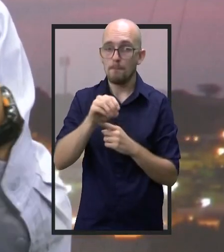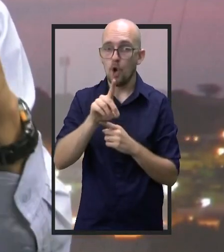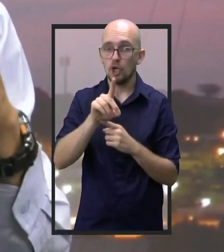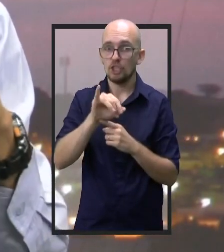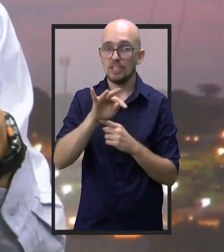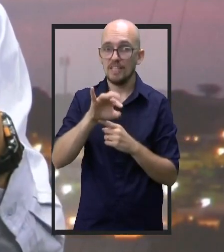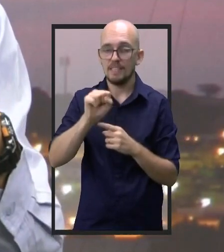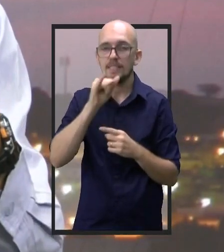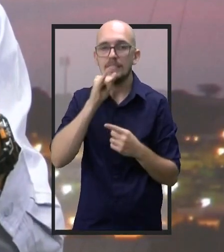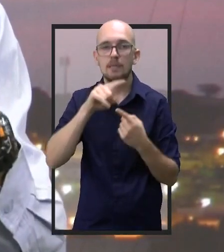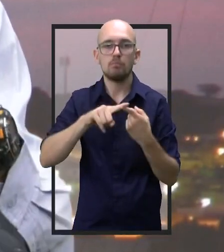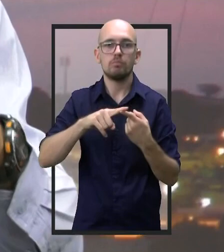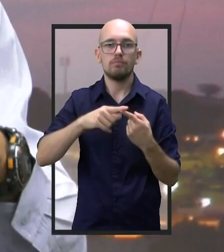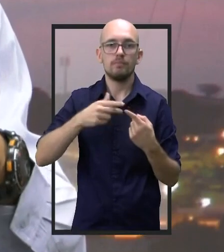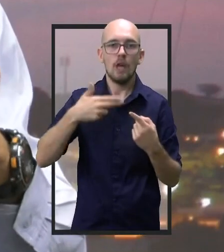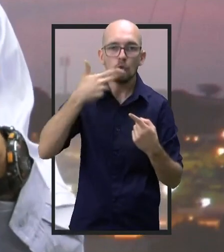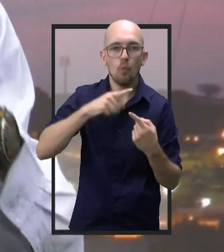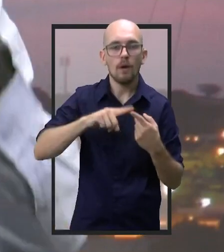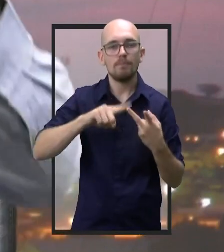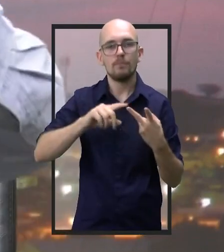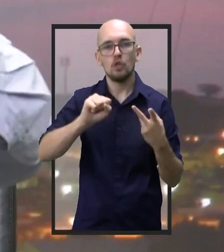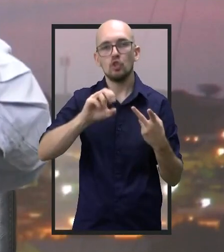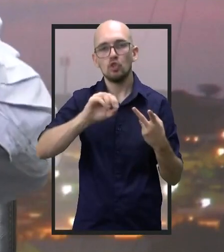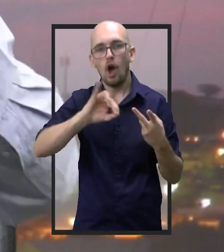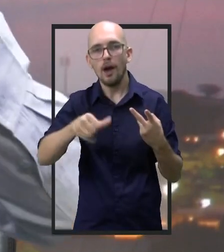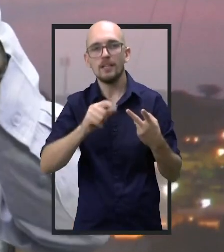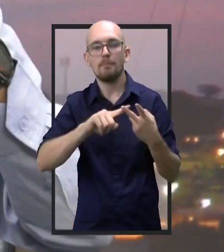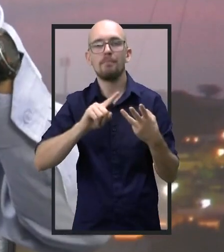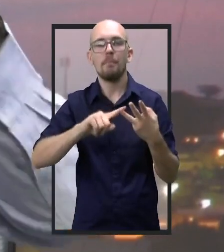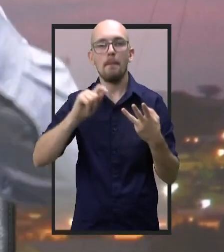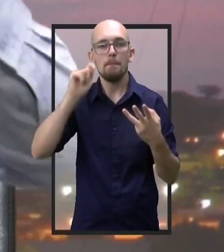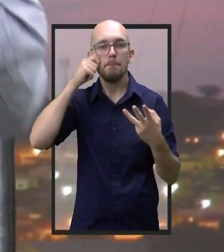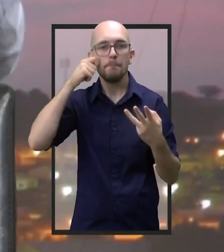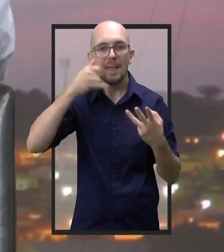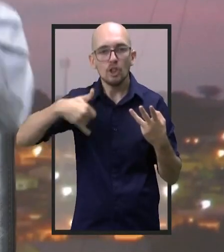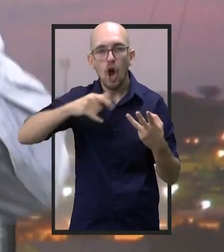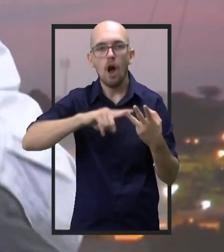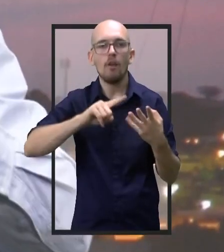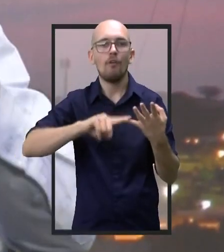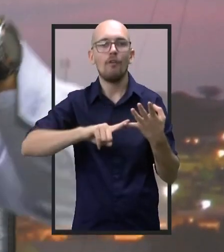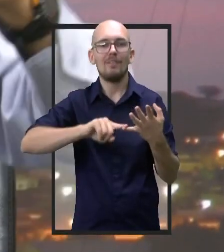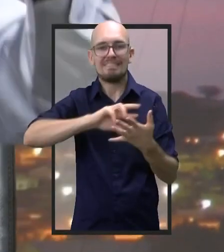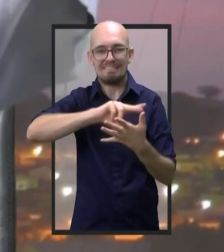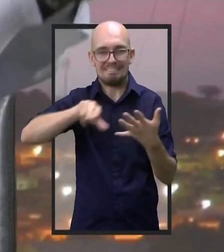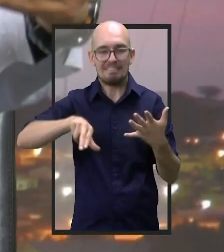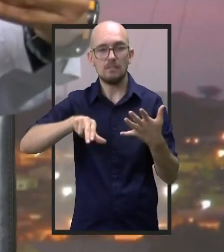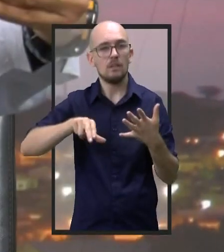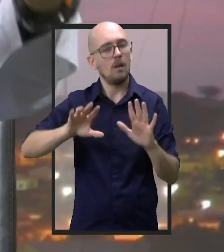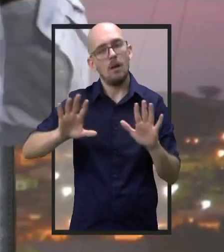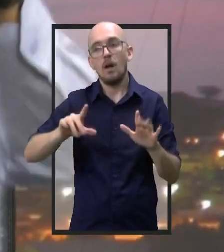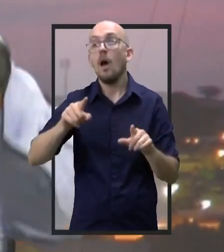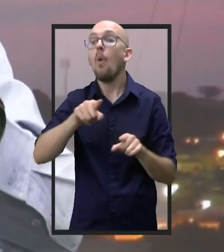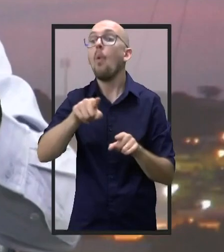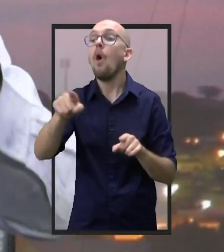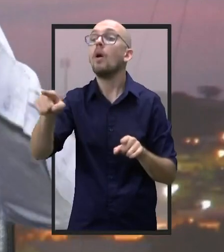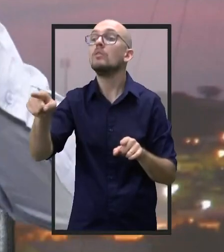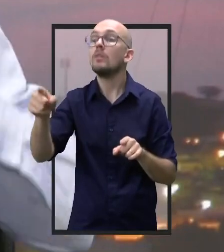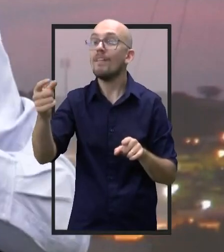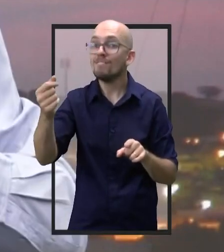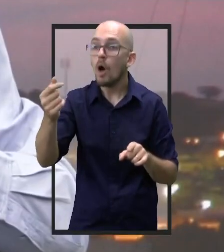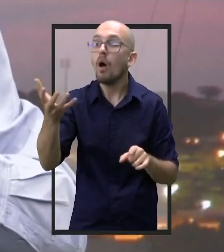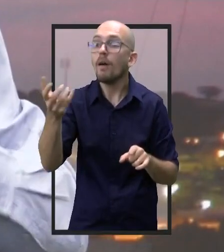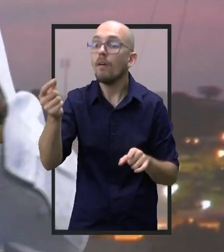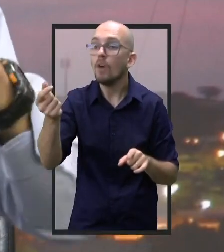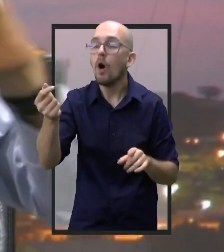o preço é internacional. Então, quanto está valendo, eu faço conta de trás para frente. Vale isso, eu dou conta de produzir